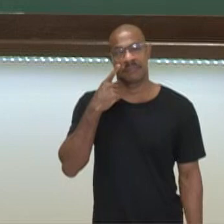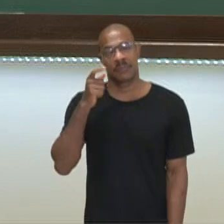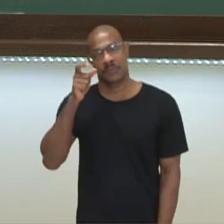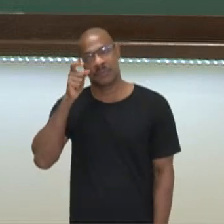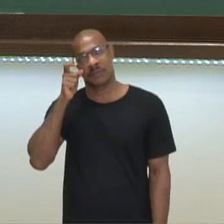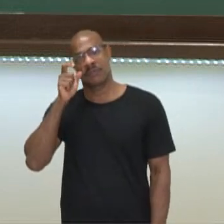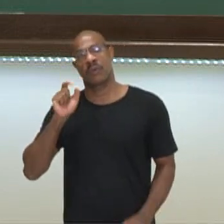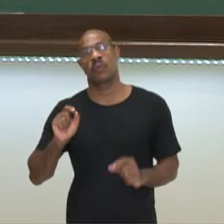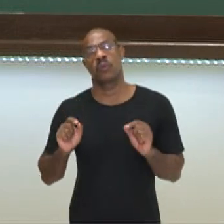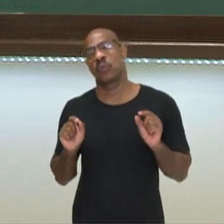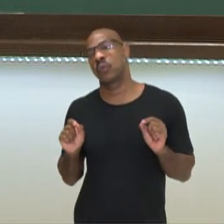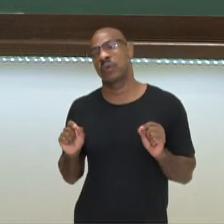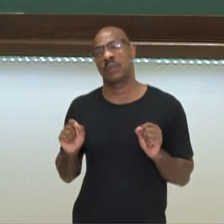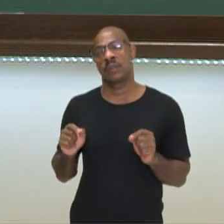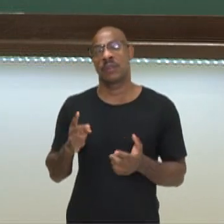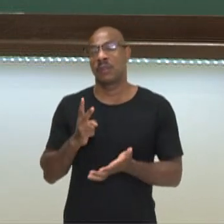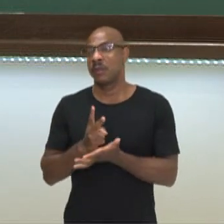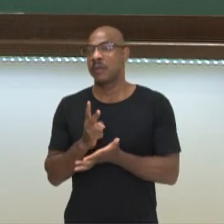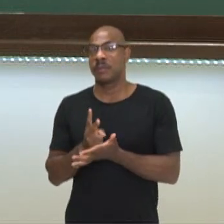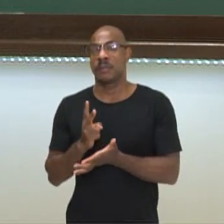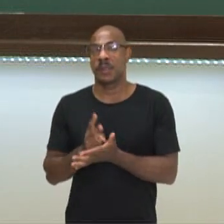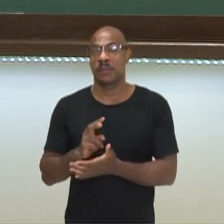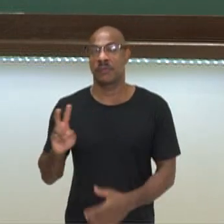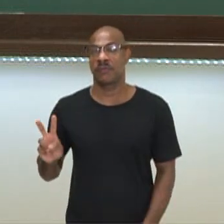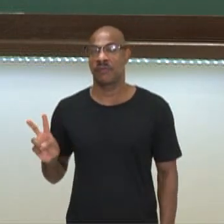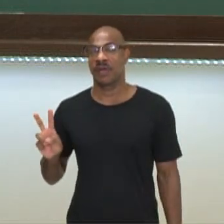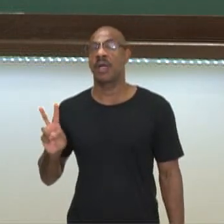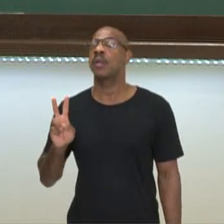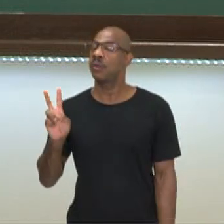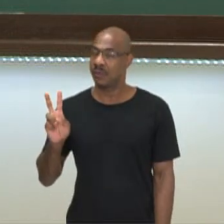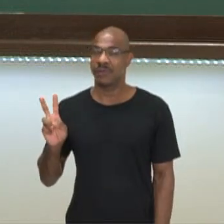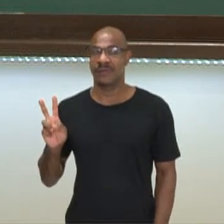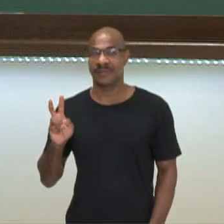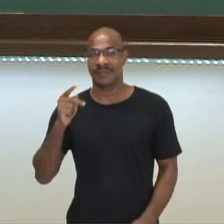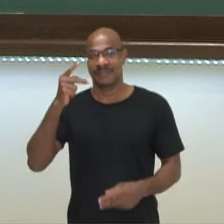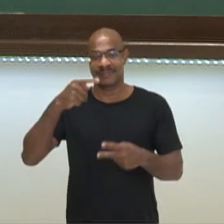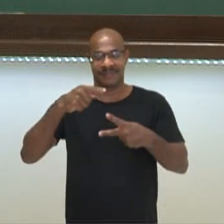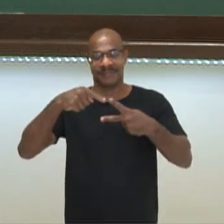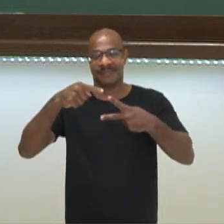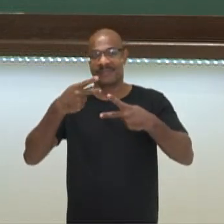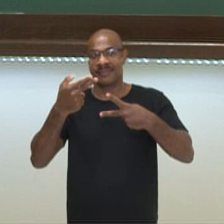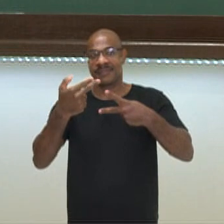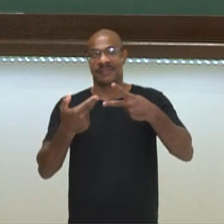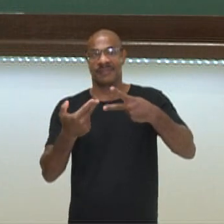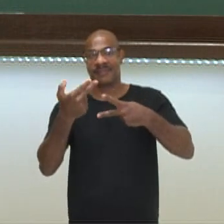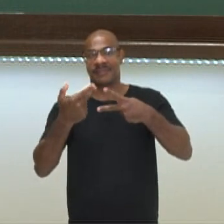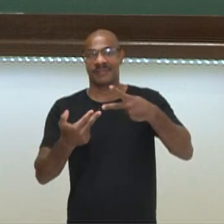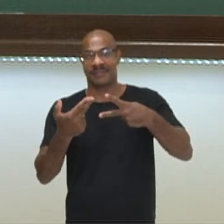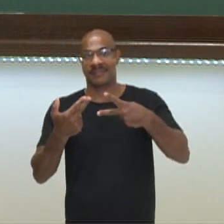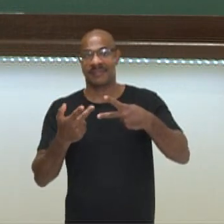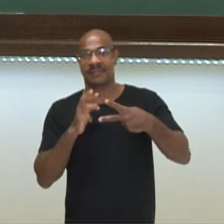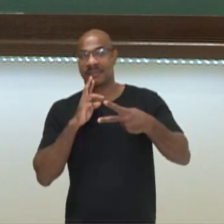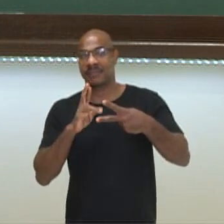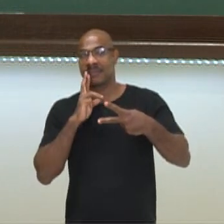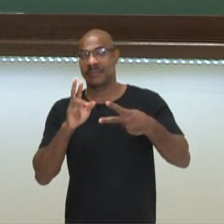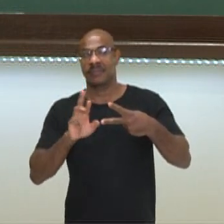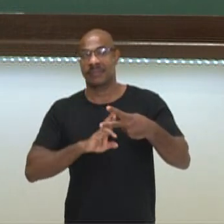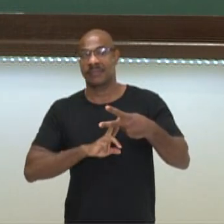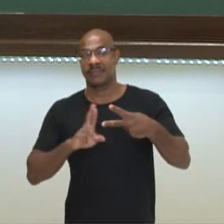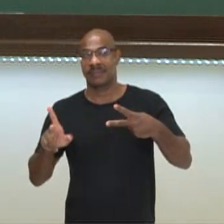Observaram que são os mesmos valores e as mesmas operações? Isso mesmo, mas com